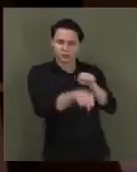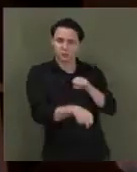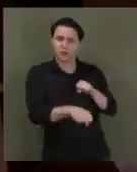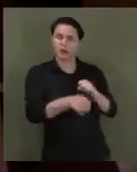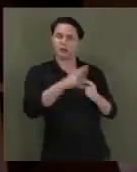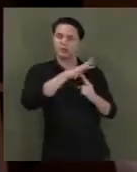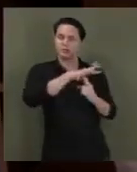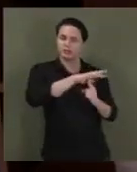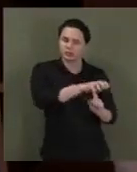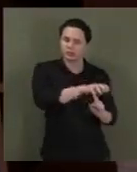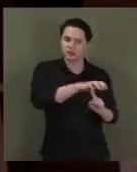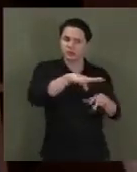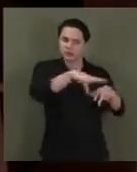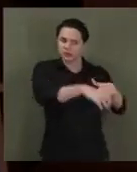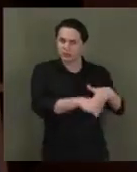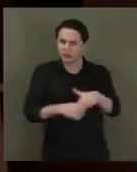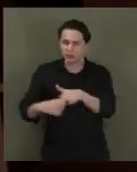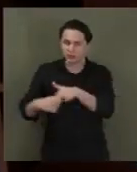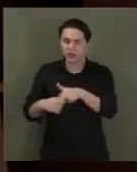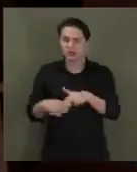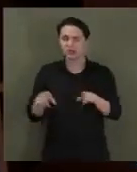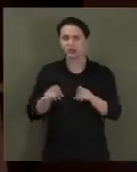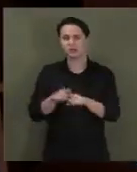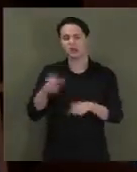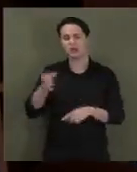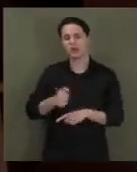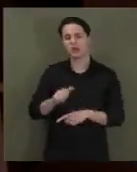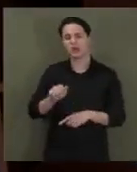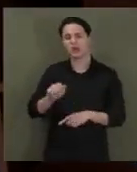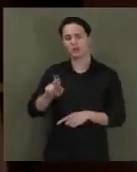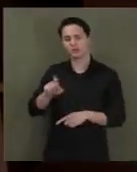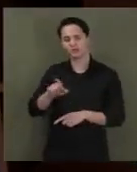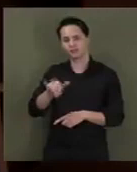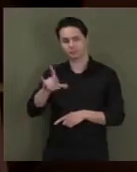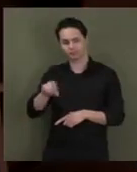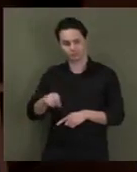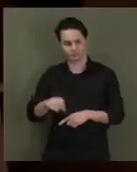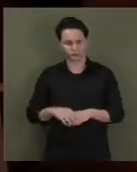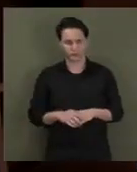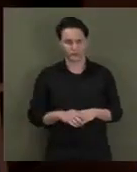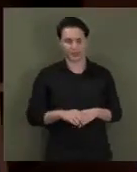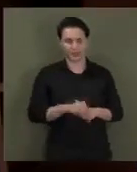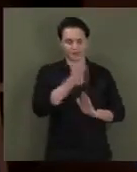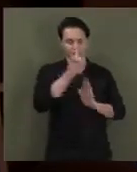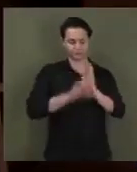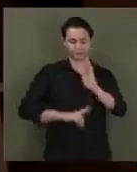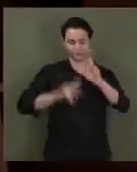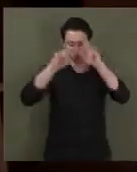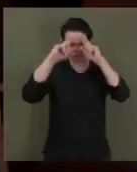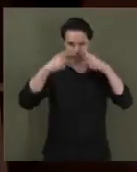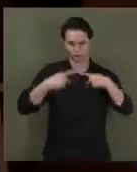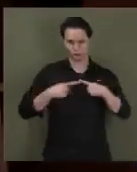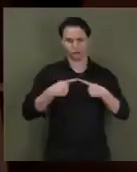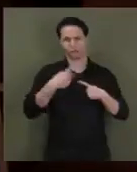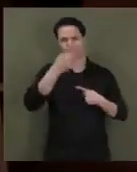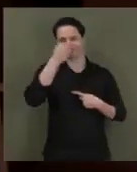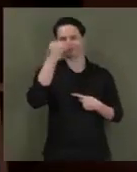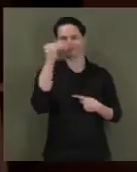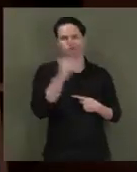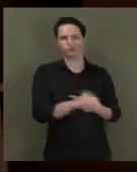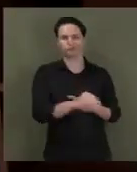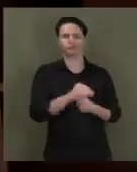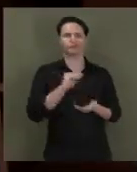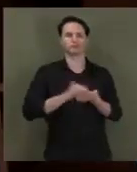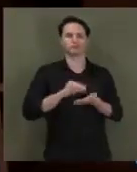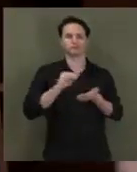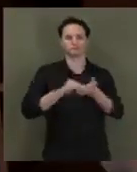torturas, sequestros e auxílios. Os direitos humanos foram barbaramente